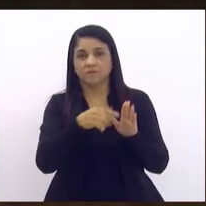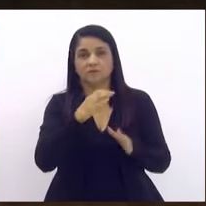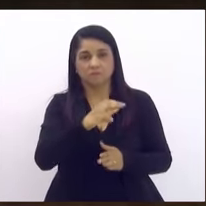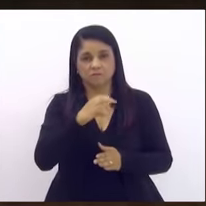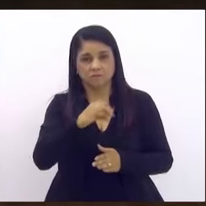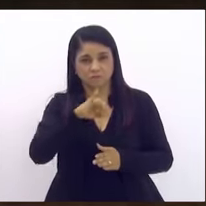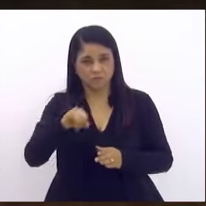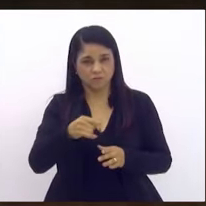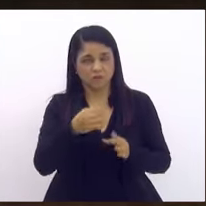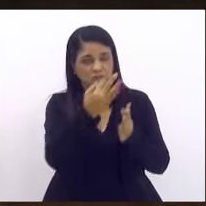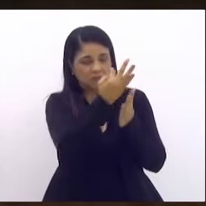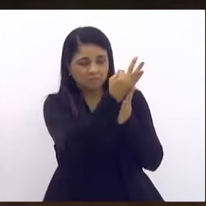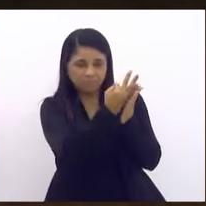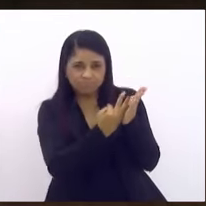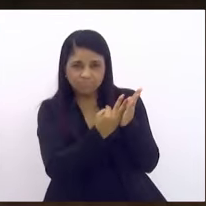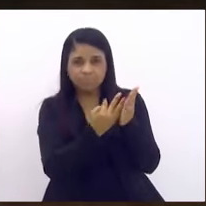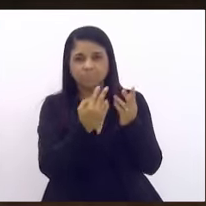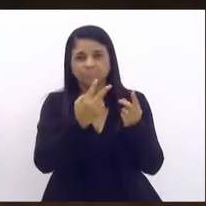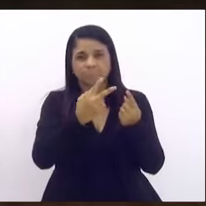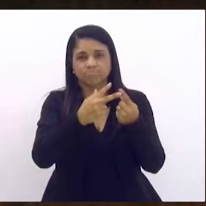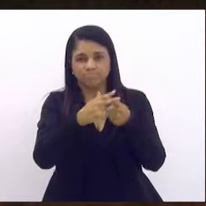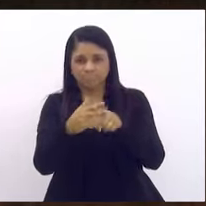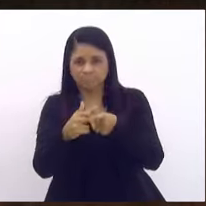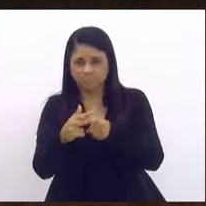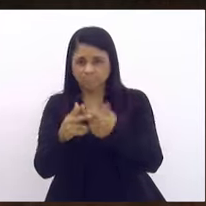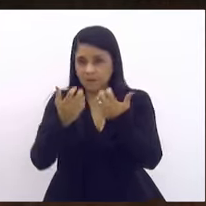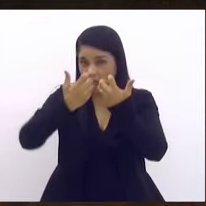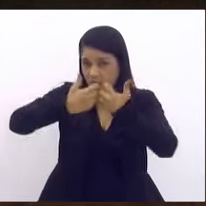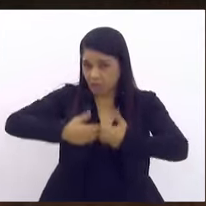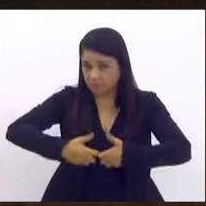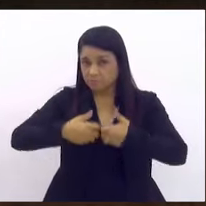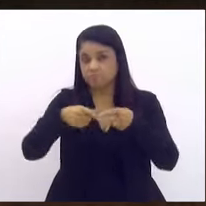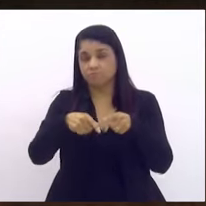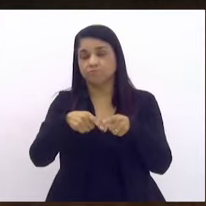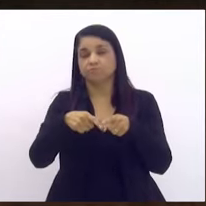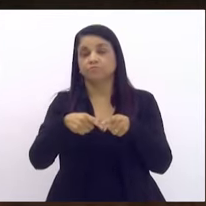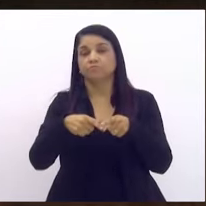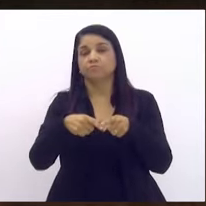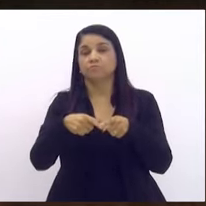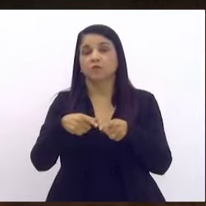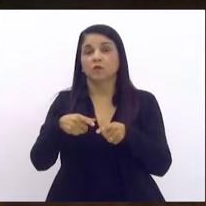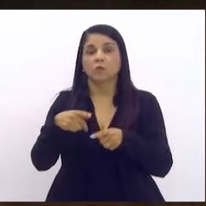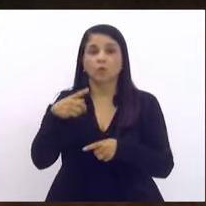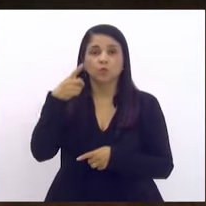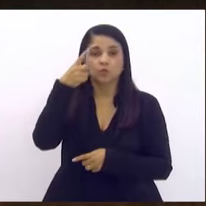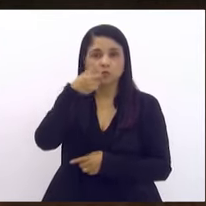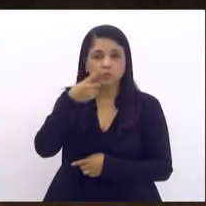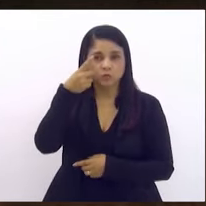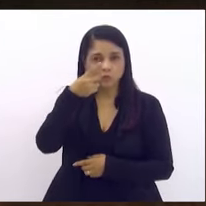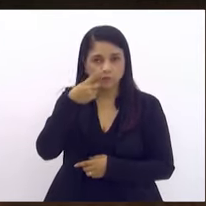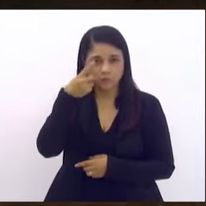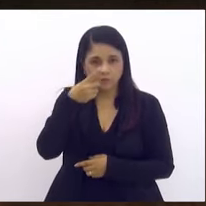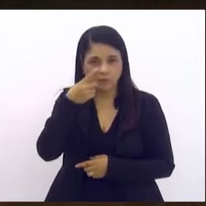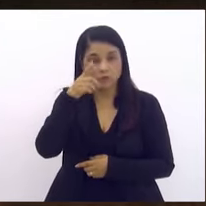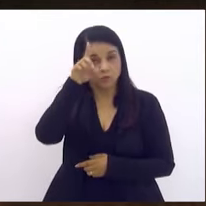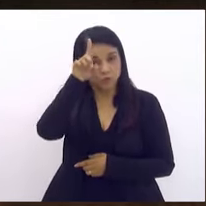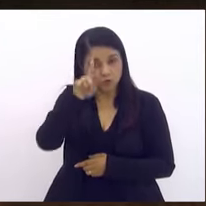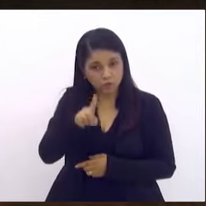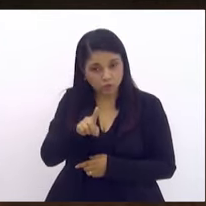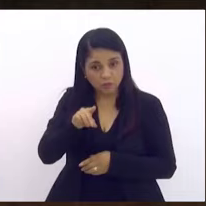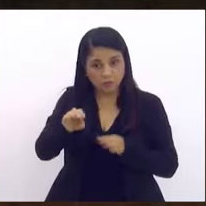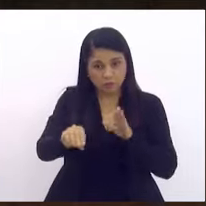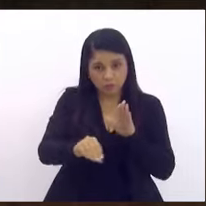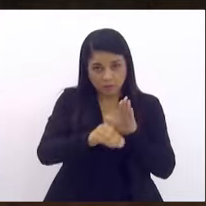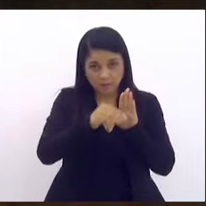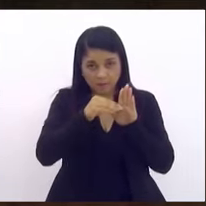eh adaptada reformulada automaticamente os deputados quando exercem o seu direito de emendar em